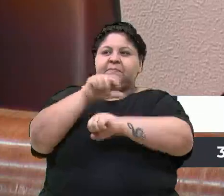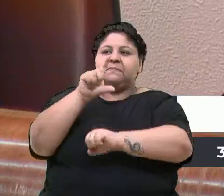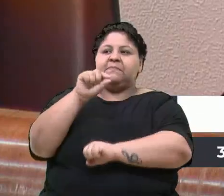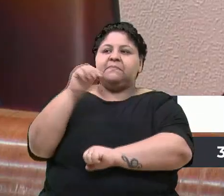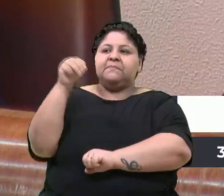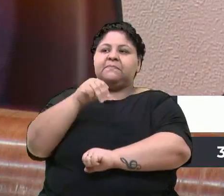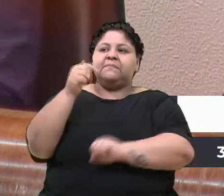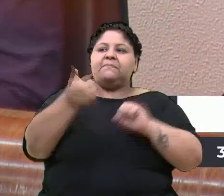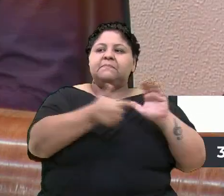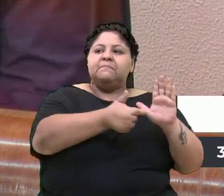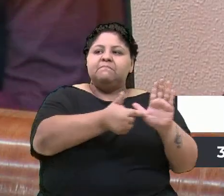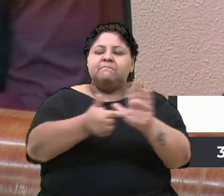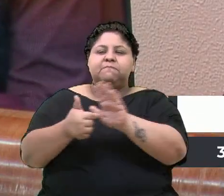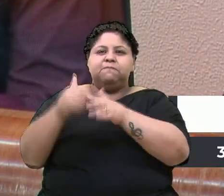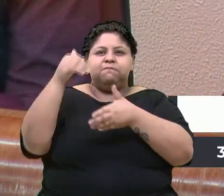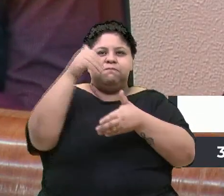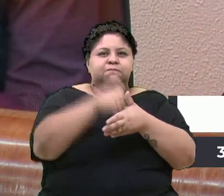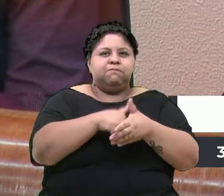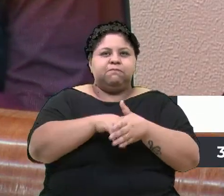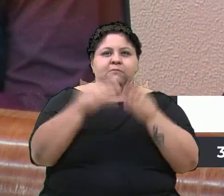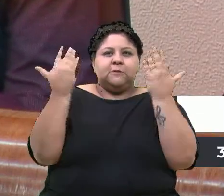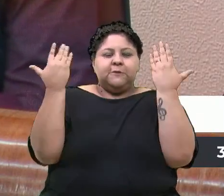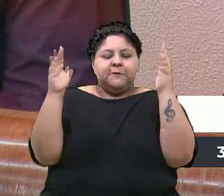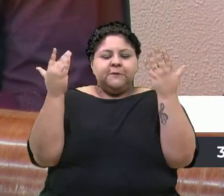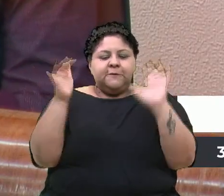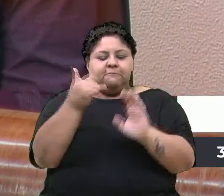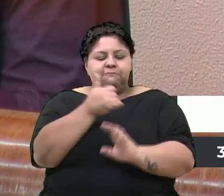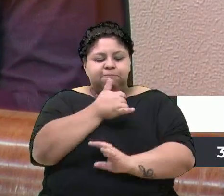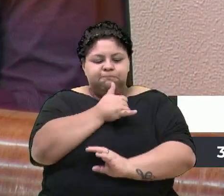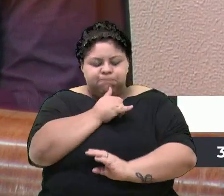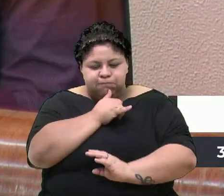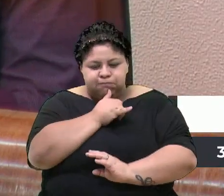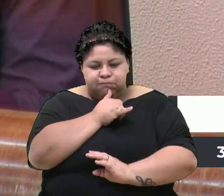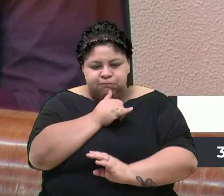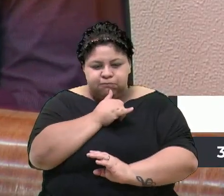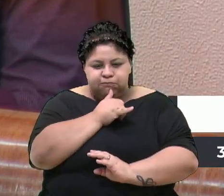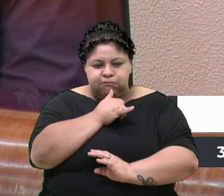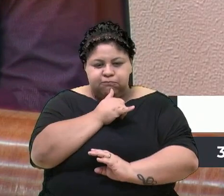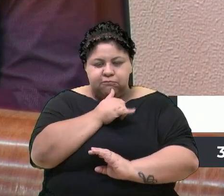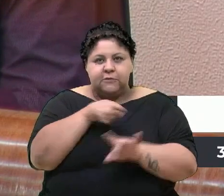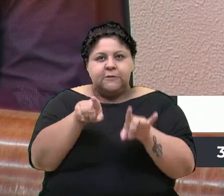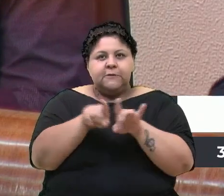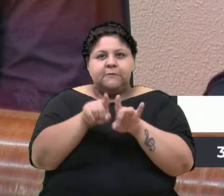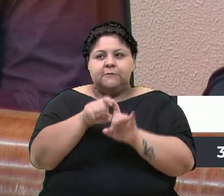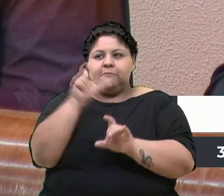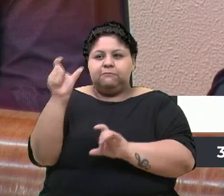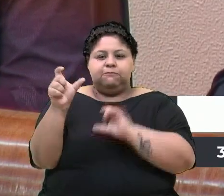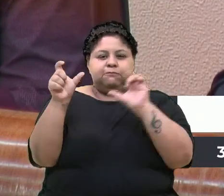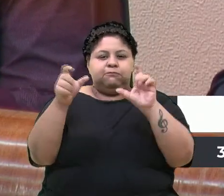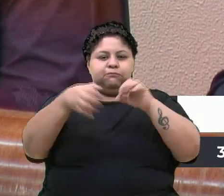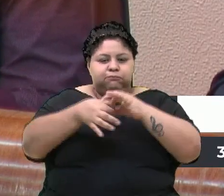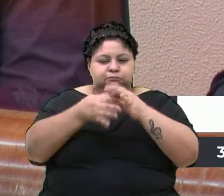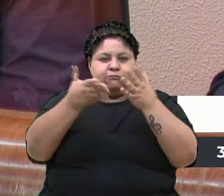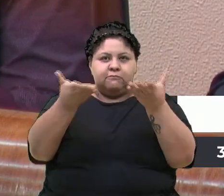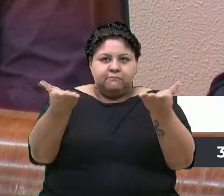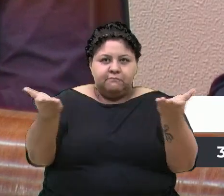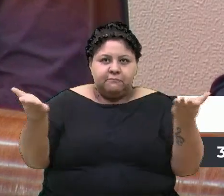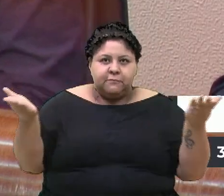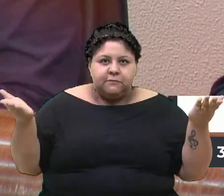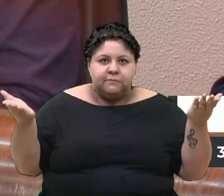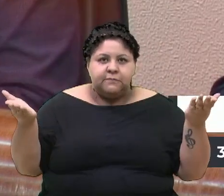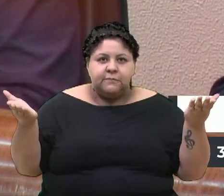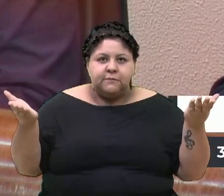Para apresentação de votos de pesar, de louvor ou de congratulações, a palavra está à disposição dos senhores vereadores e